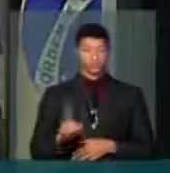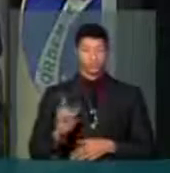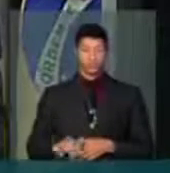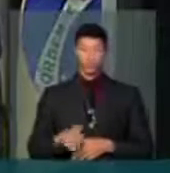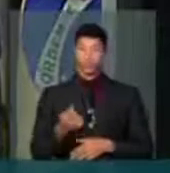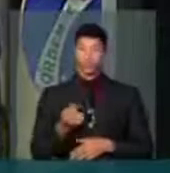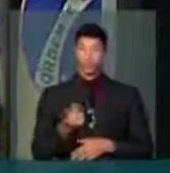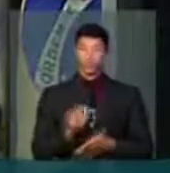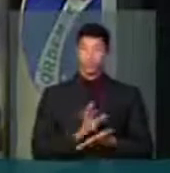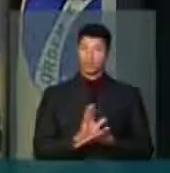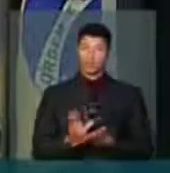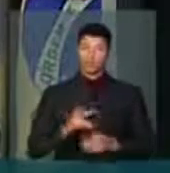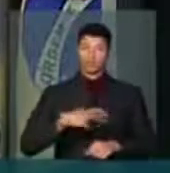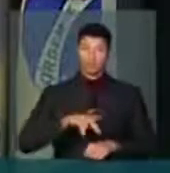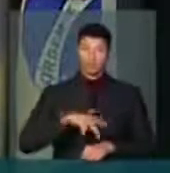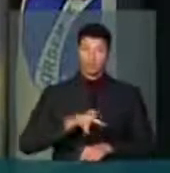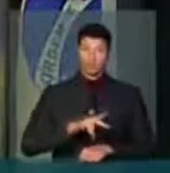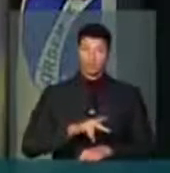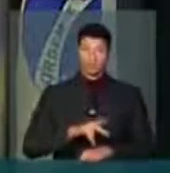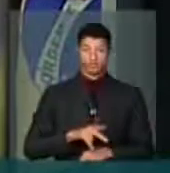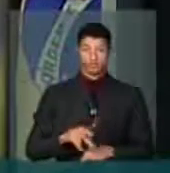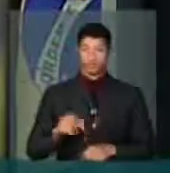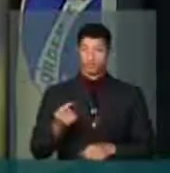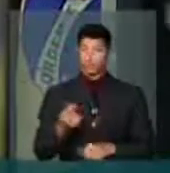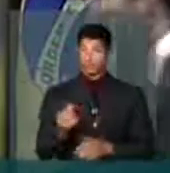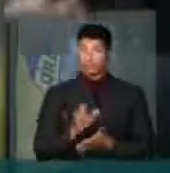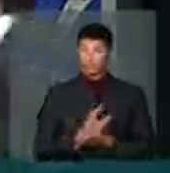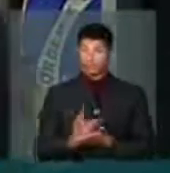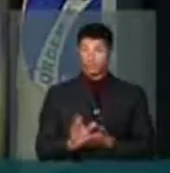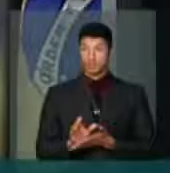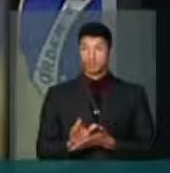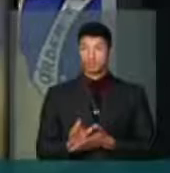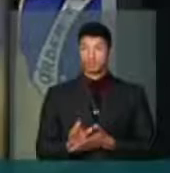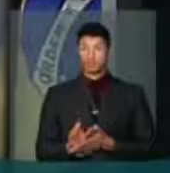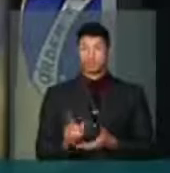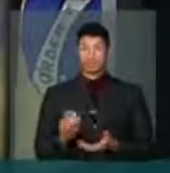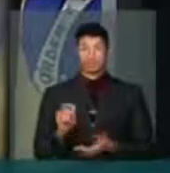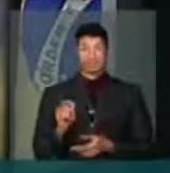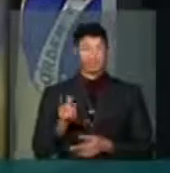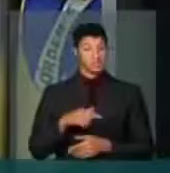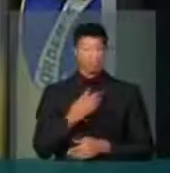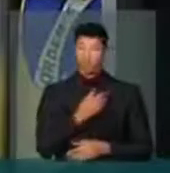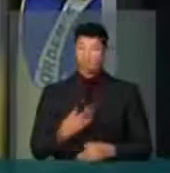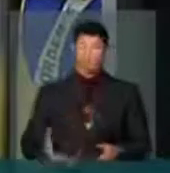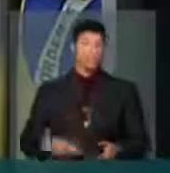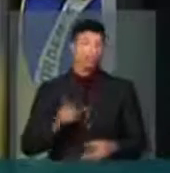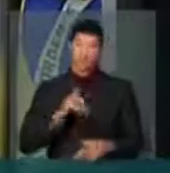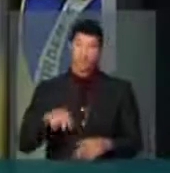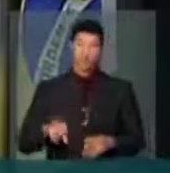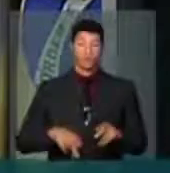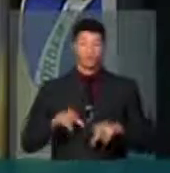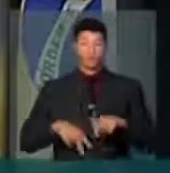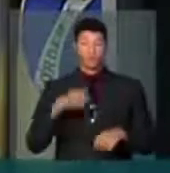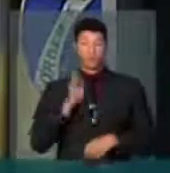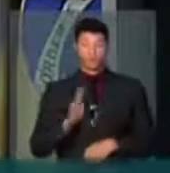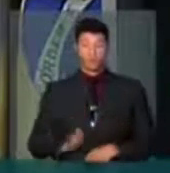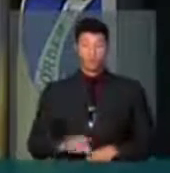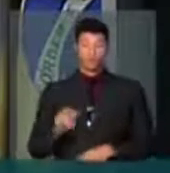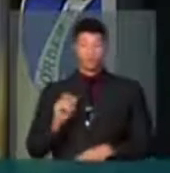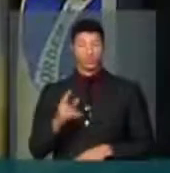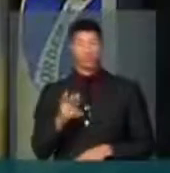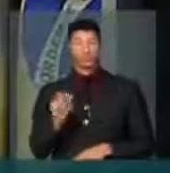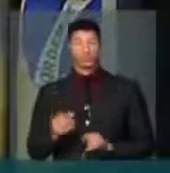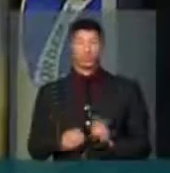é o orçamento de um país. O orçamento que não é do governo, é do povo brasileiro. Qual